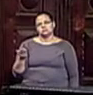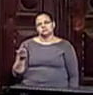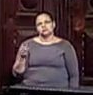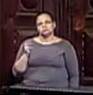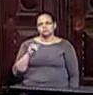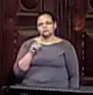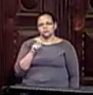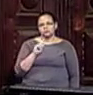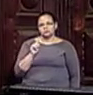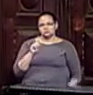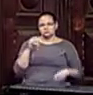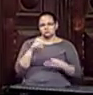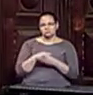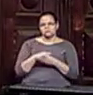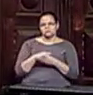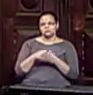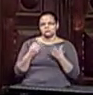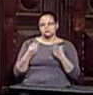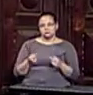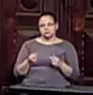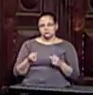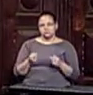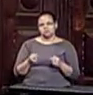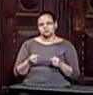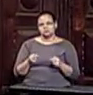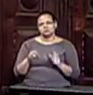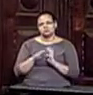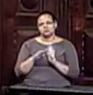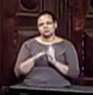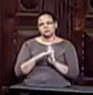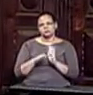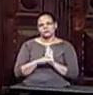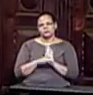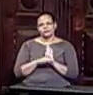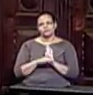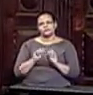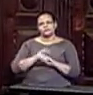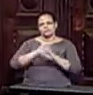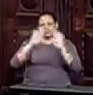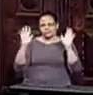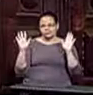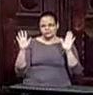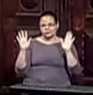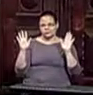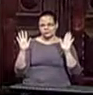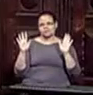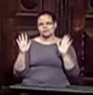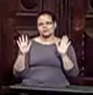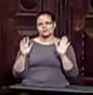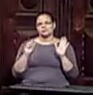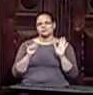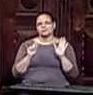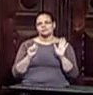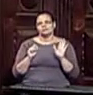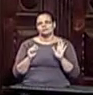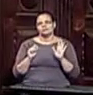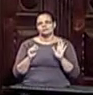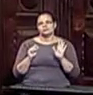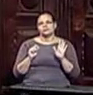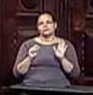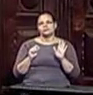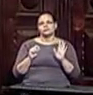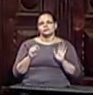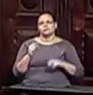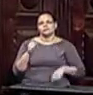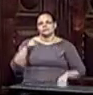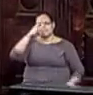se você não vota a favor de uma medida dessa, claramente tem repercussão na área da segurança pública.